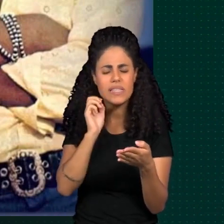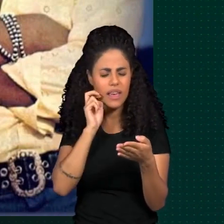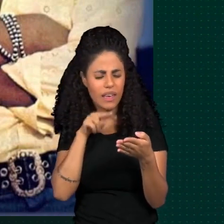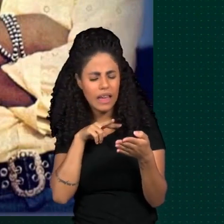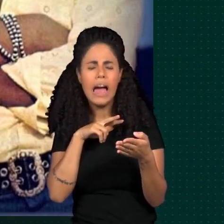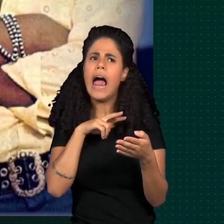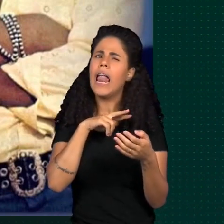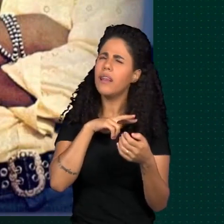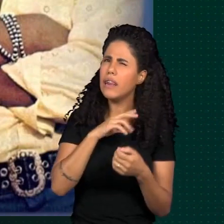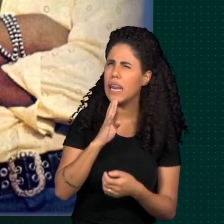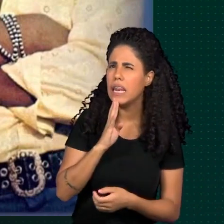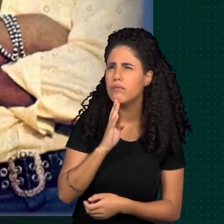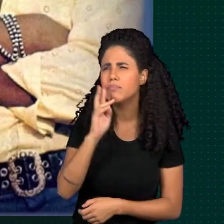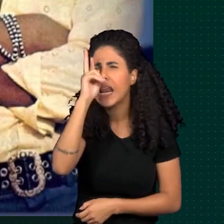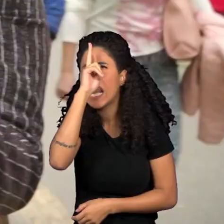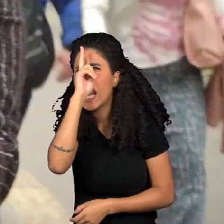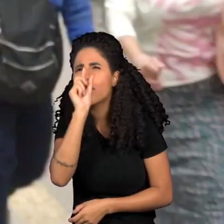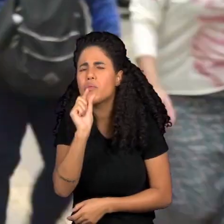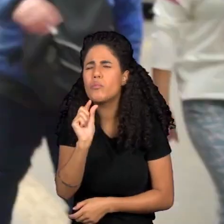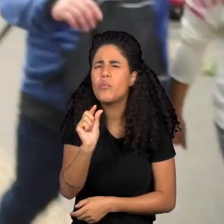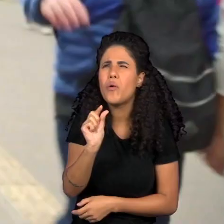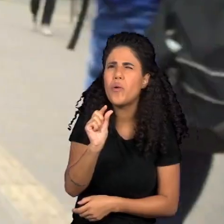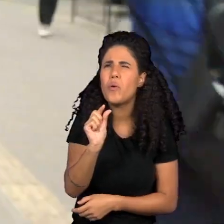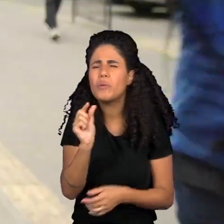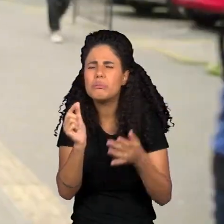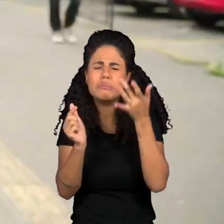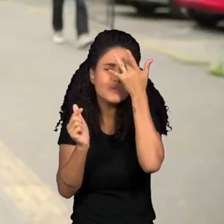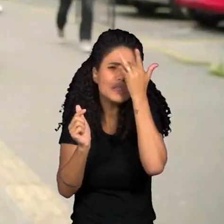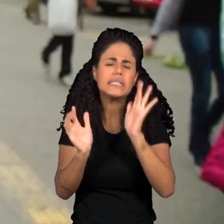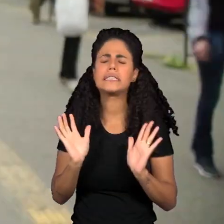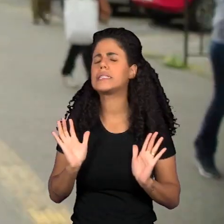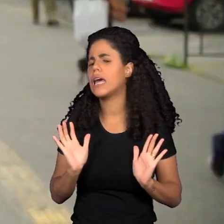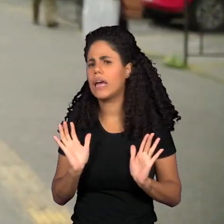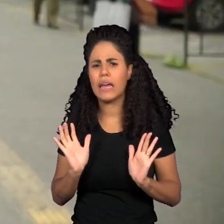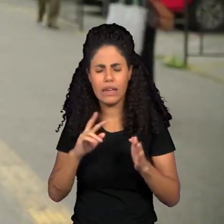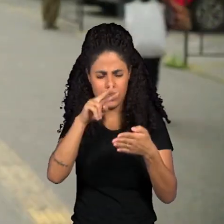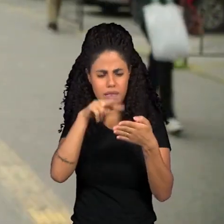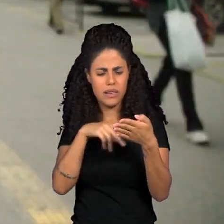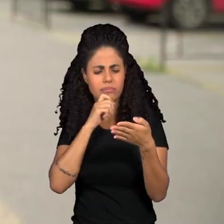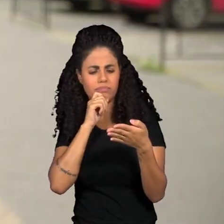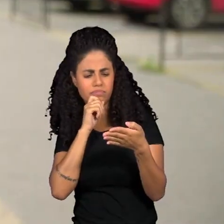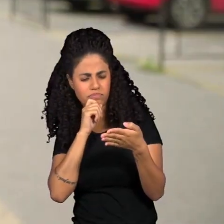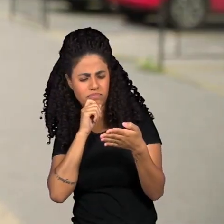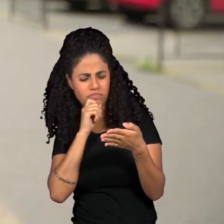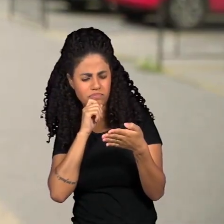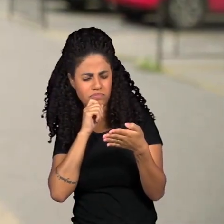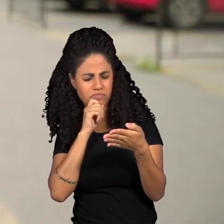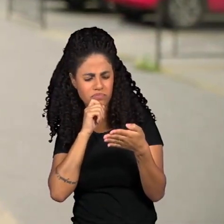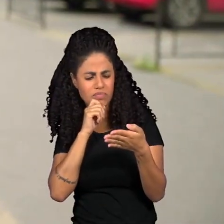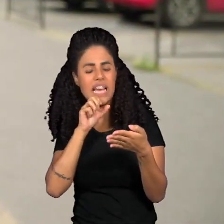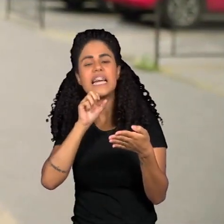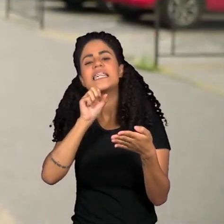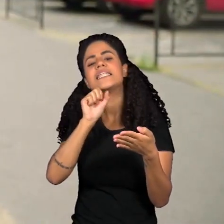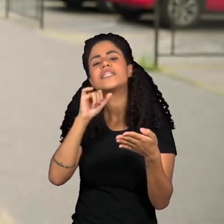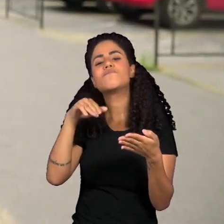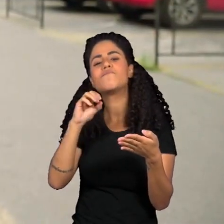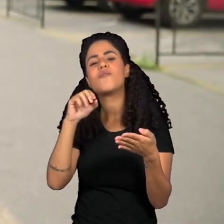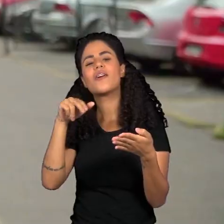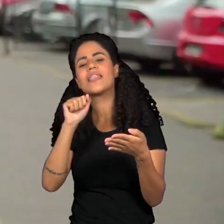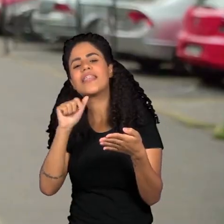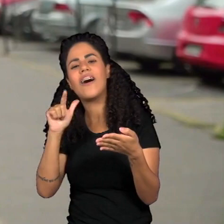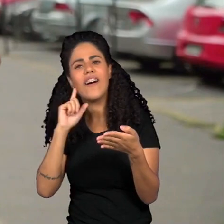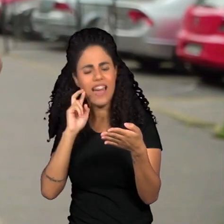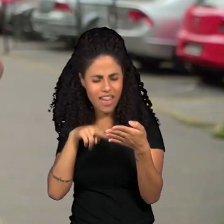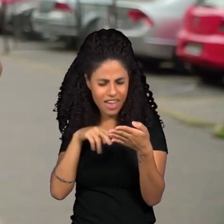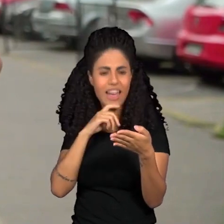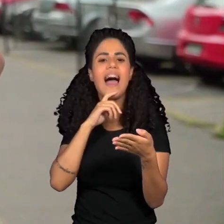tô lembrado, mas não tô. Não lembro. Mas que é Wilson Simonal, né? É o Simonal.